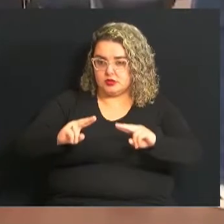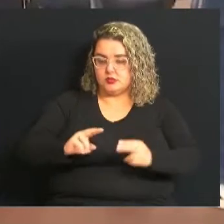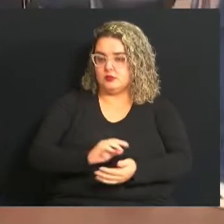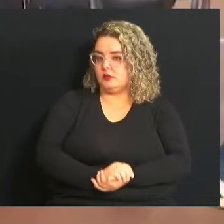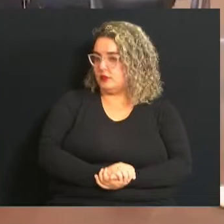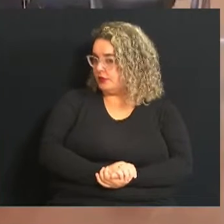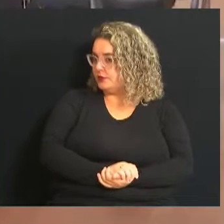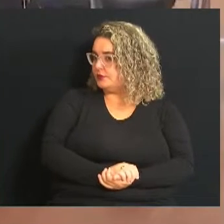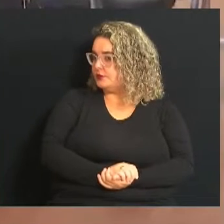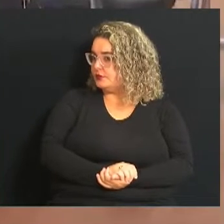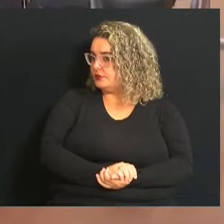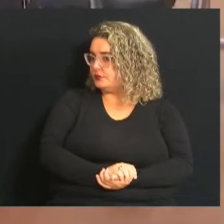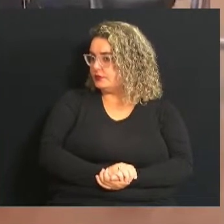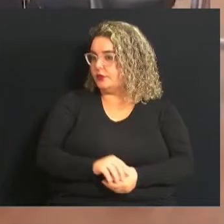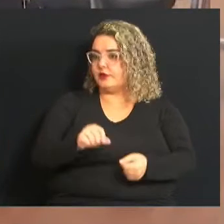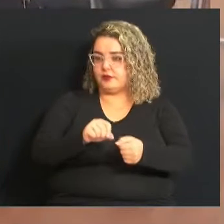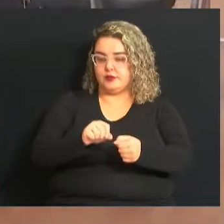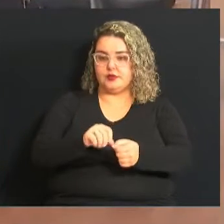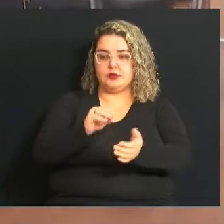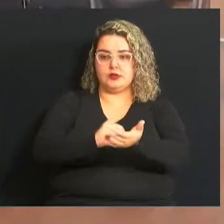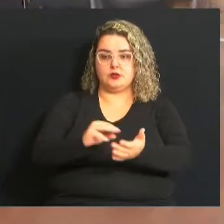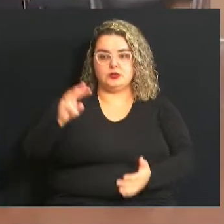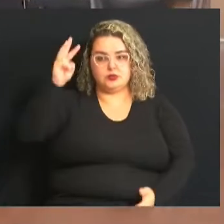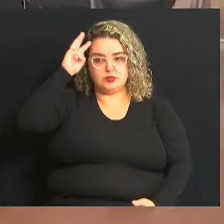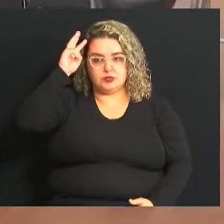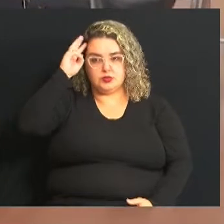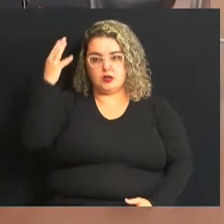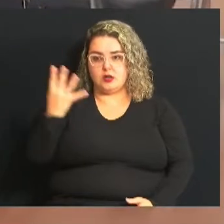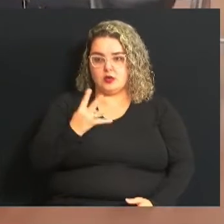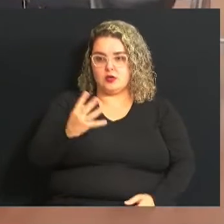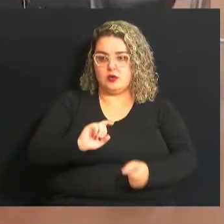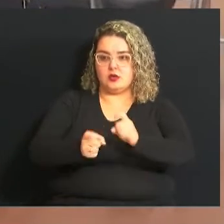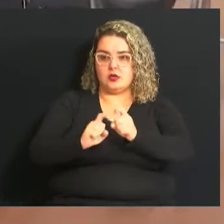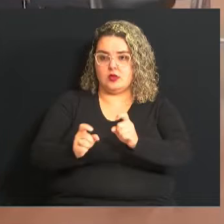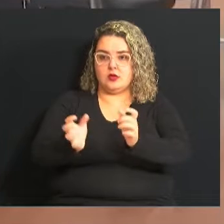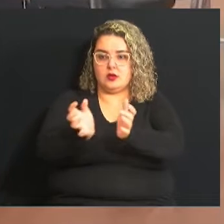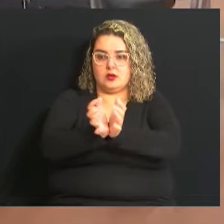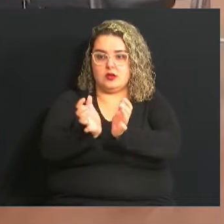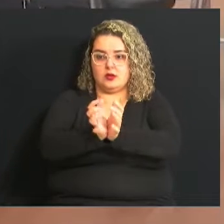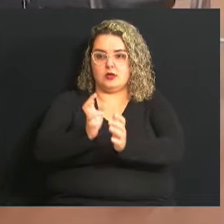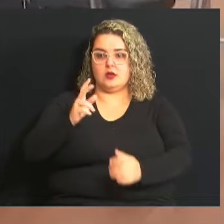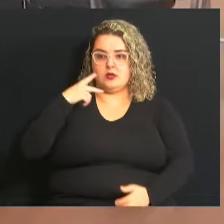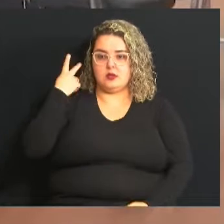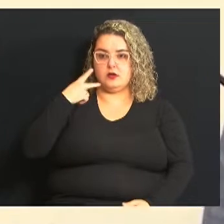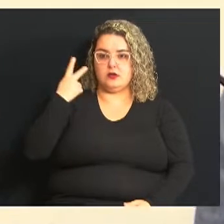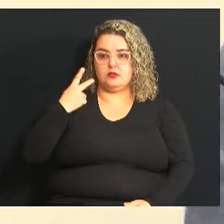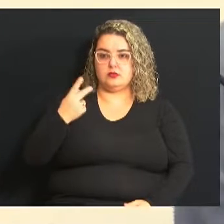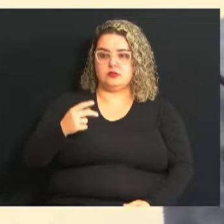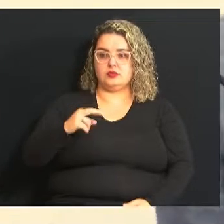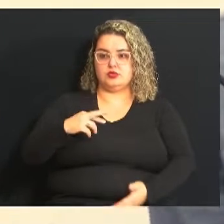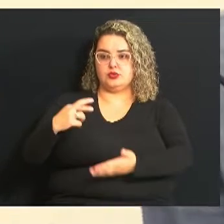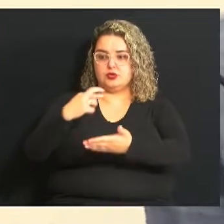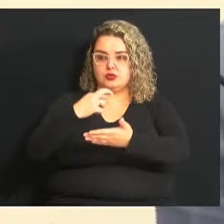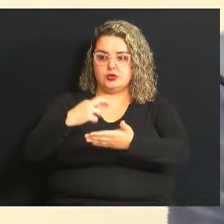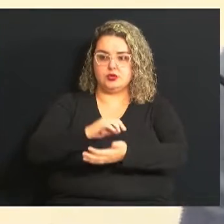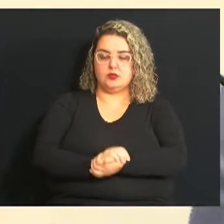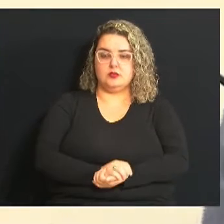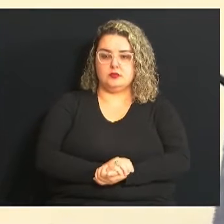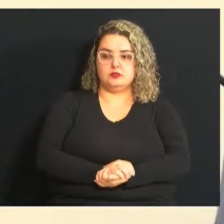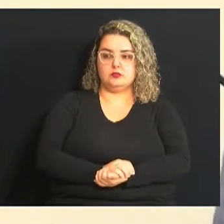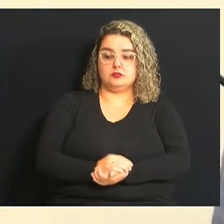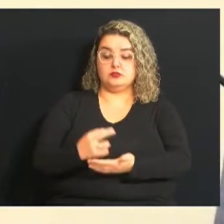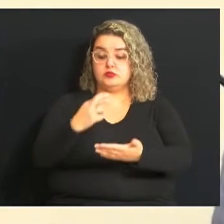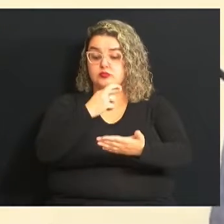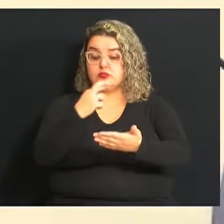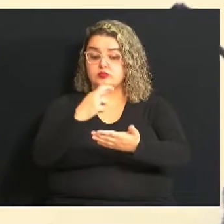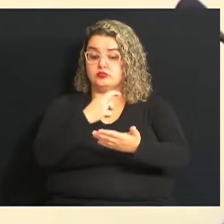Foi realizada na última terça-feira a 4ª reunião da Comissão Parlamentar de Inquérito para apurar a suposta cobrança